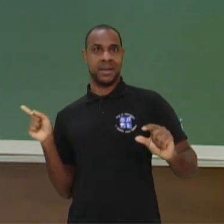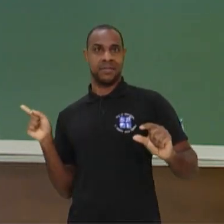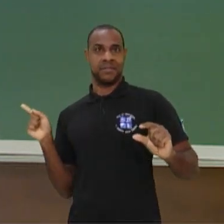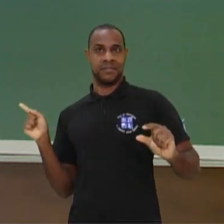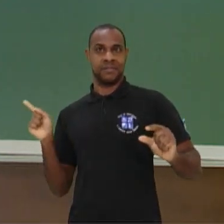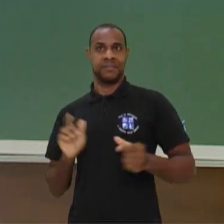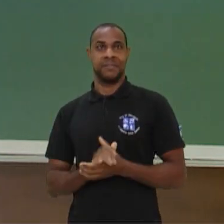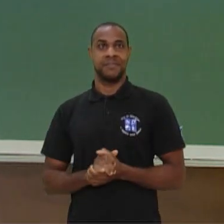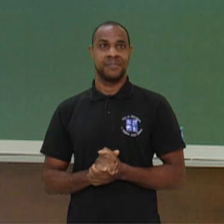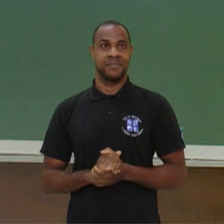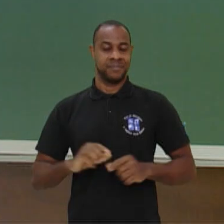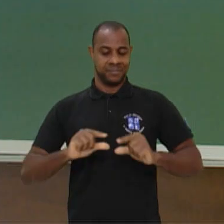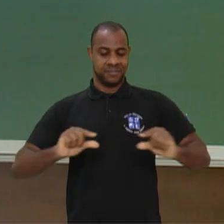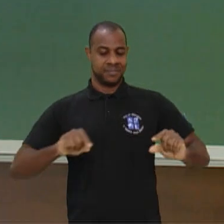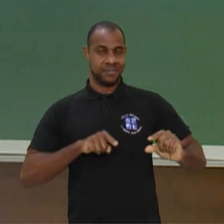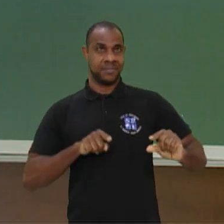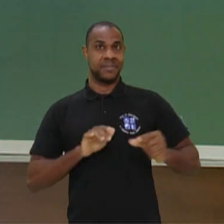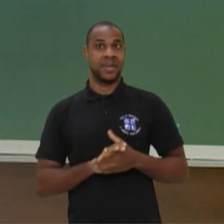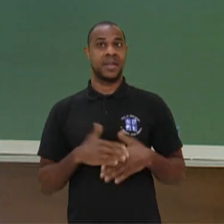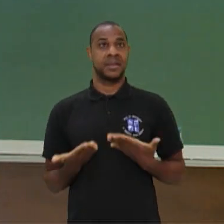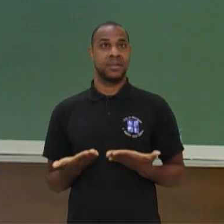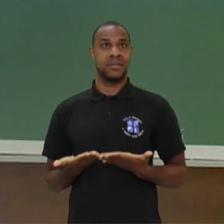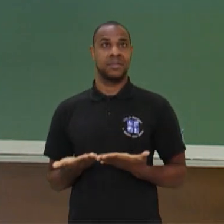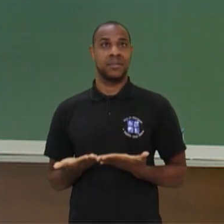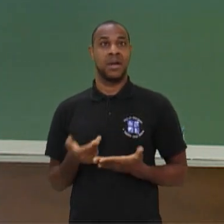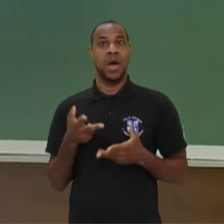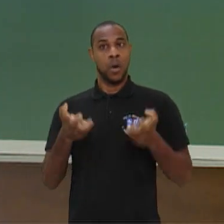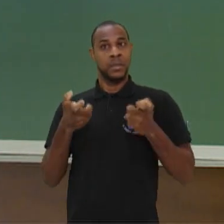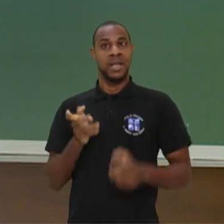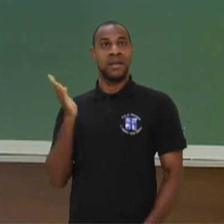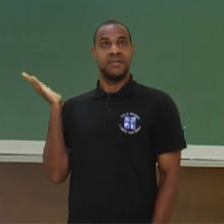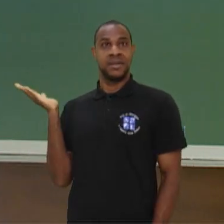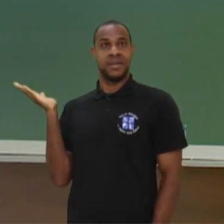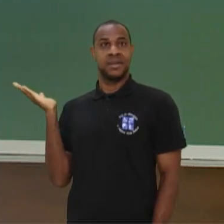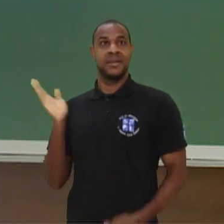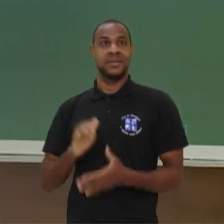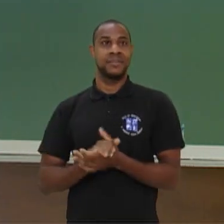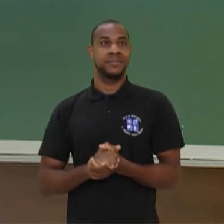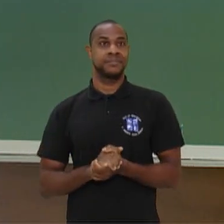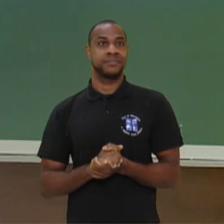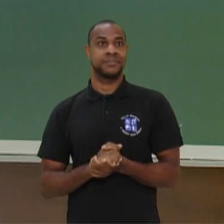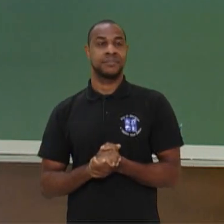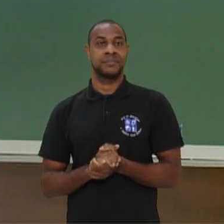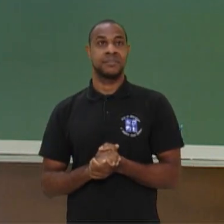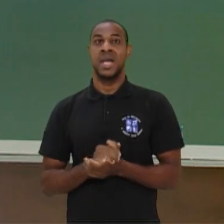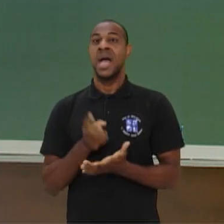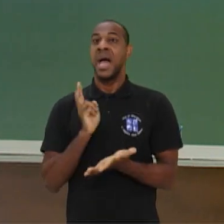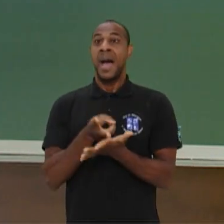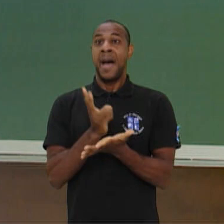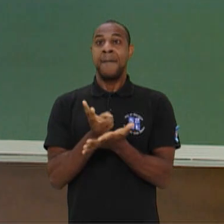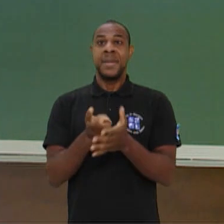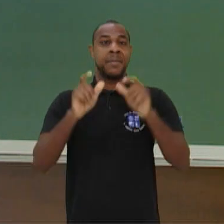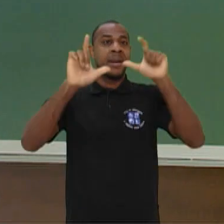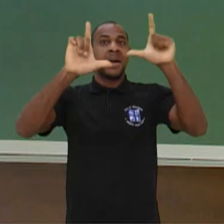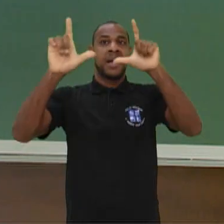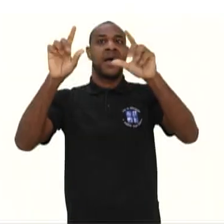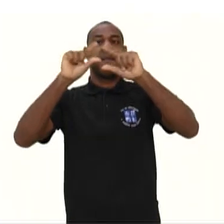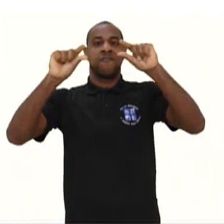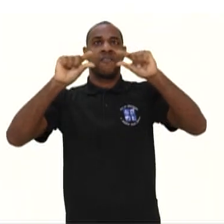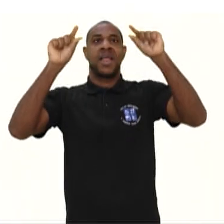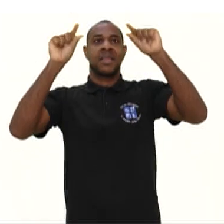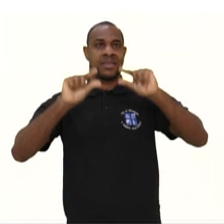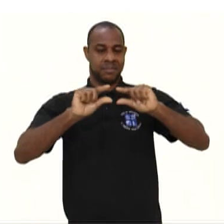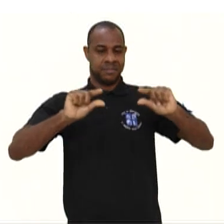was leaving. Então, aqui, observem que as mesmas frases que estão no quadrinho, nós colocamos aqui